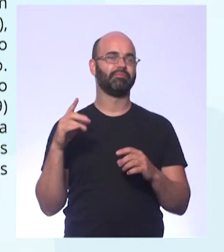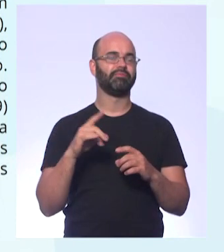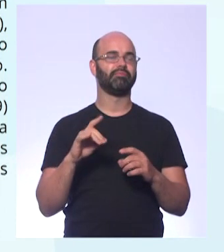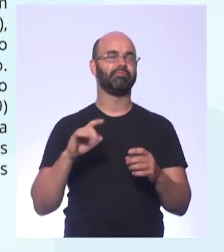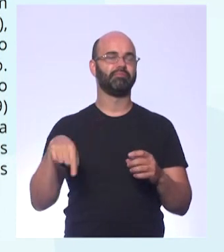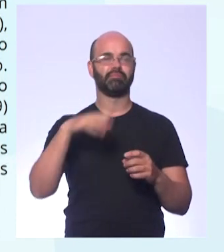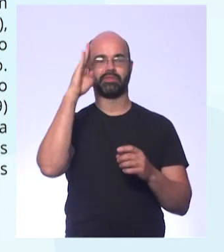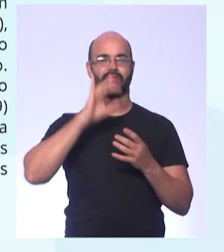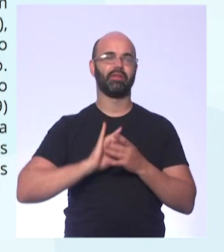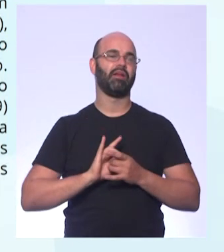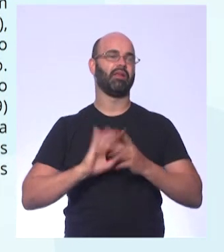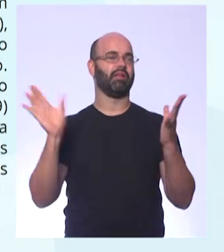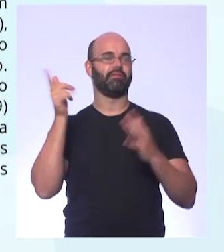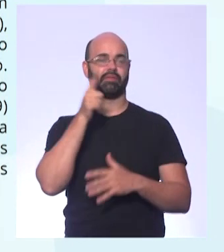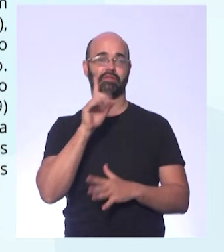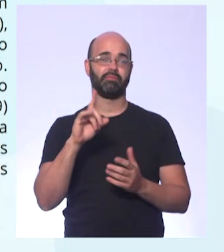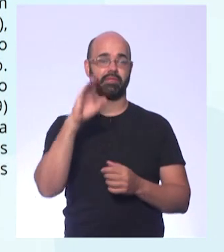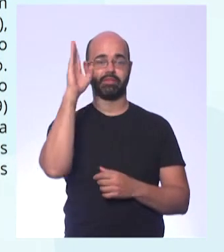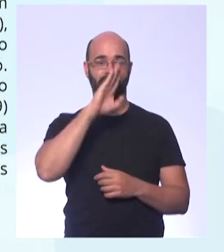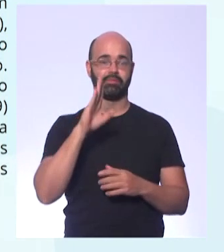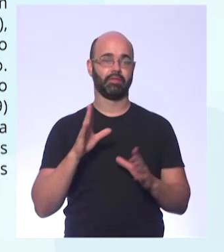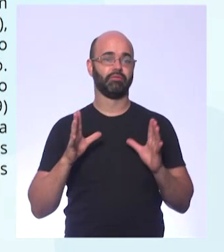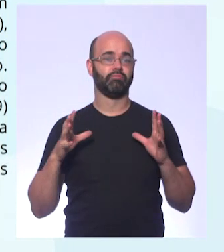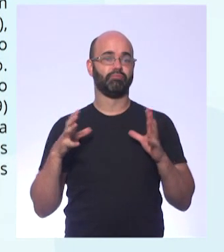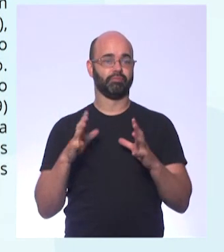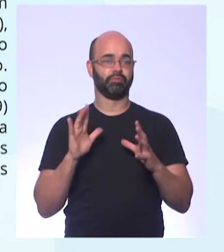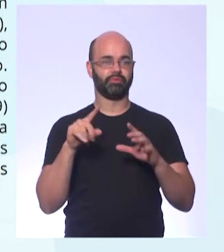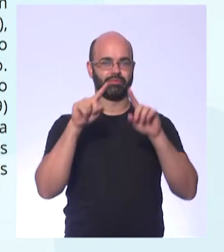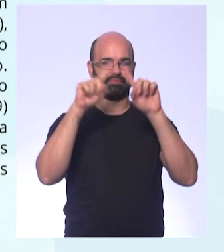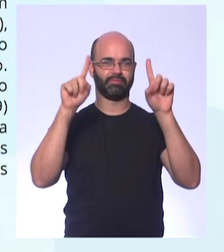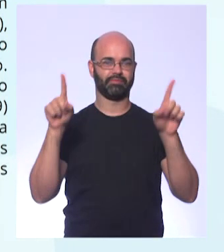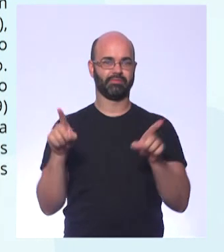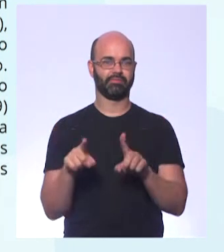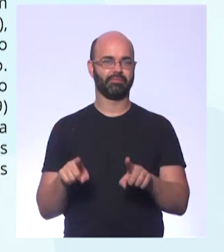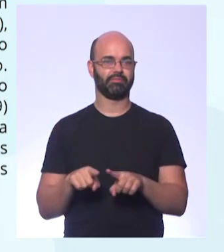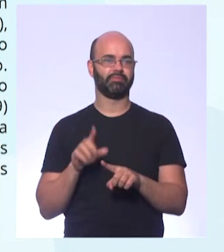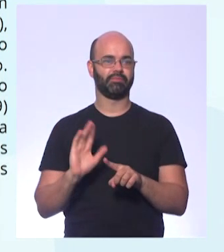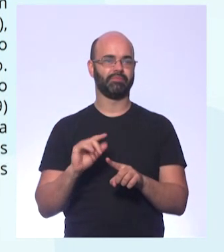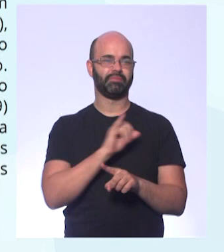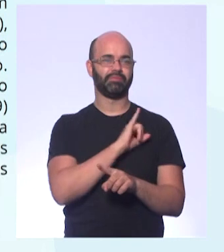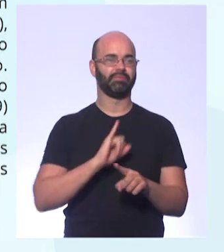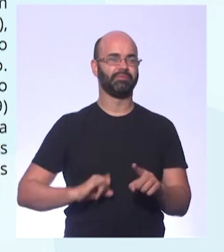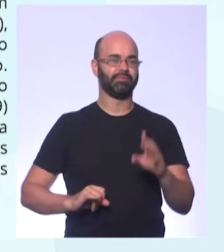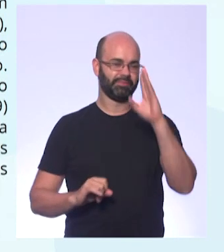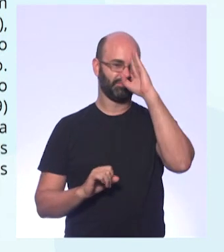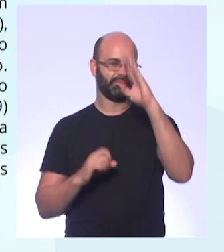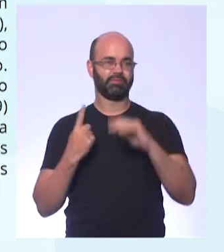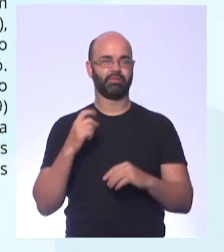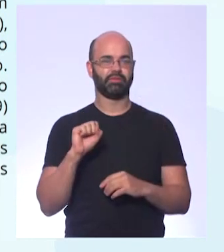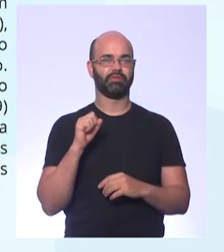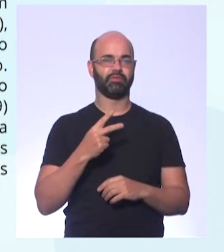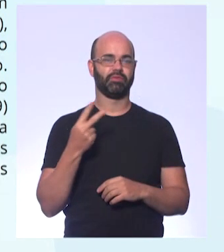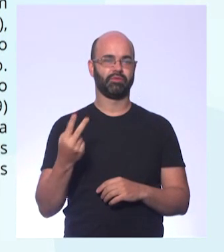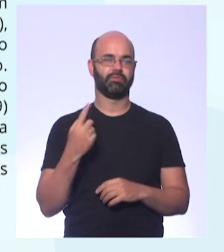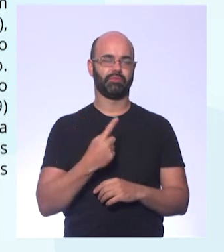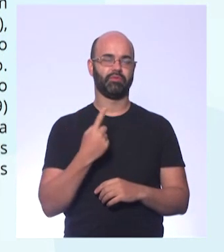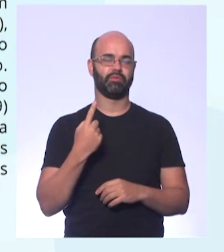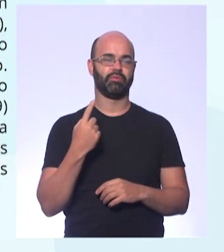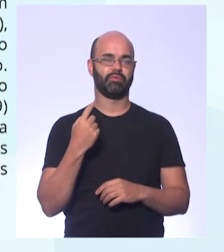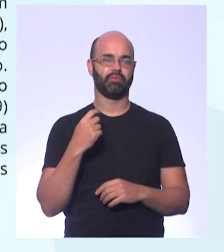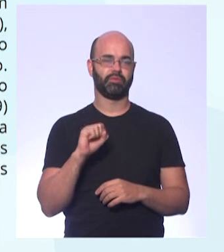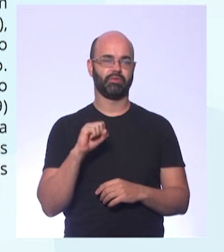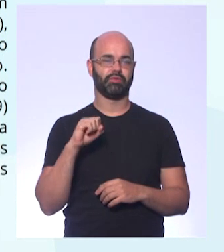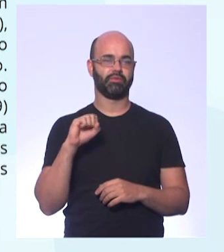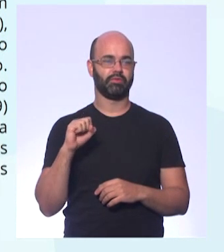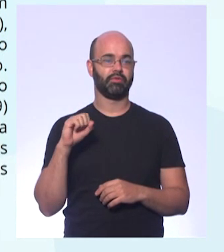não foi afetado. Pode-se dizer que a grande questão enfrentada pelo Império 1822 a 1889, foi